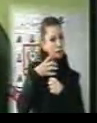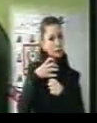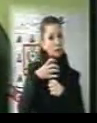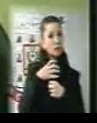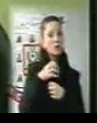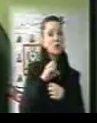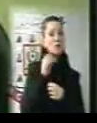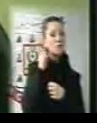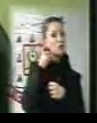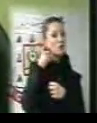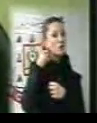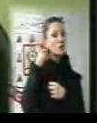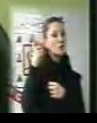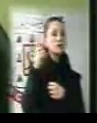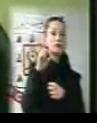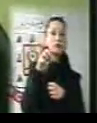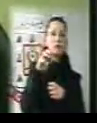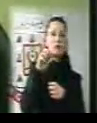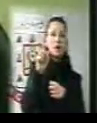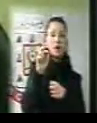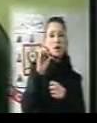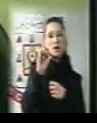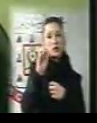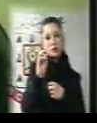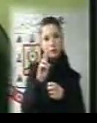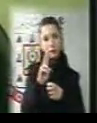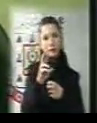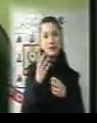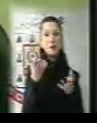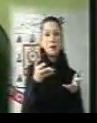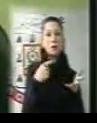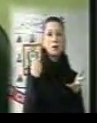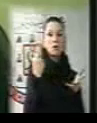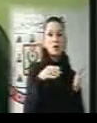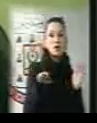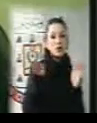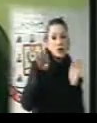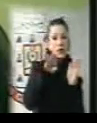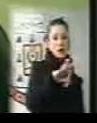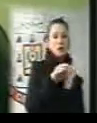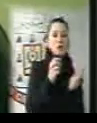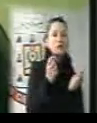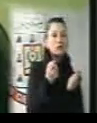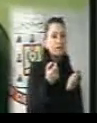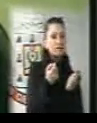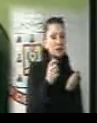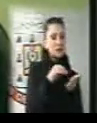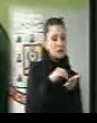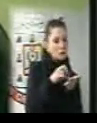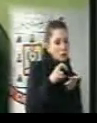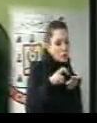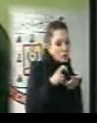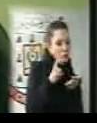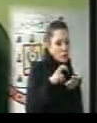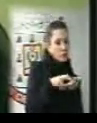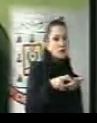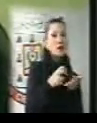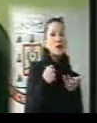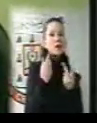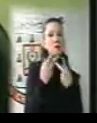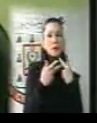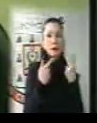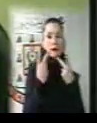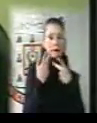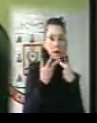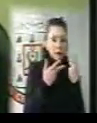na rádio Som Maior, e agora chegamos um pouquinho mais cedo na sala da presidência, conversando, falando